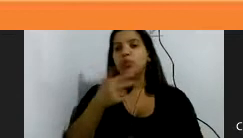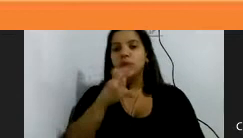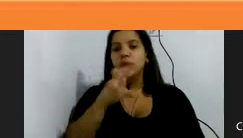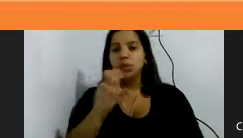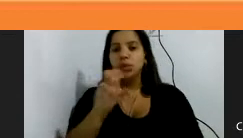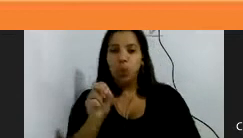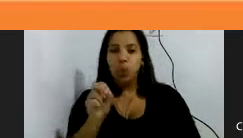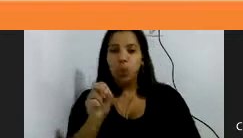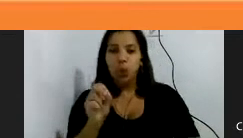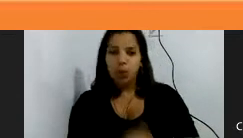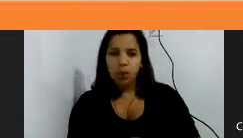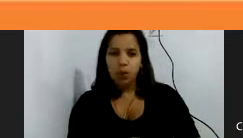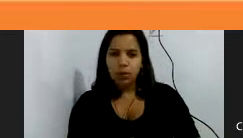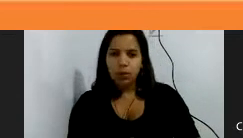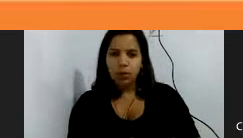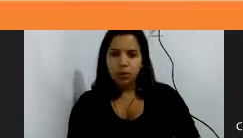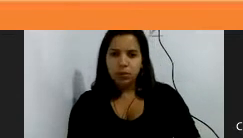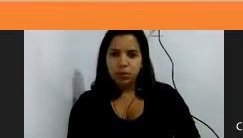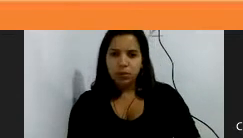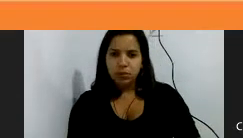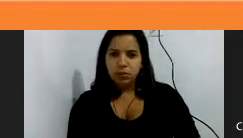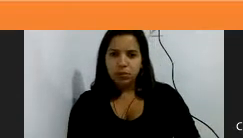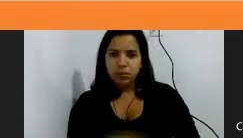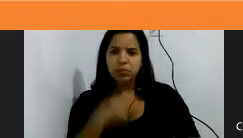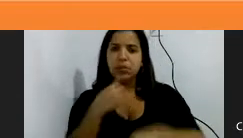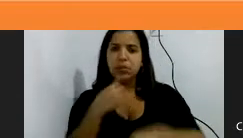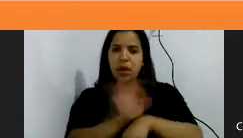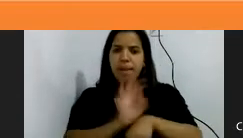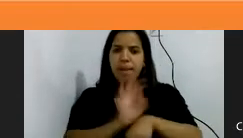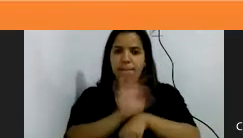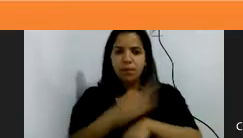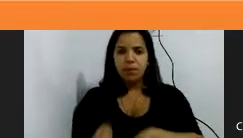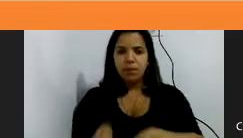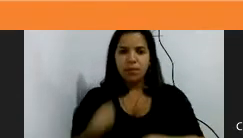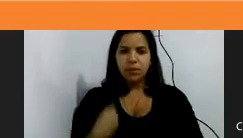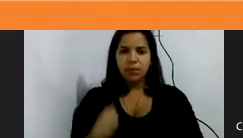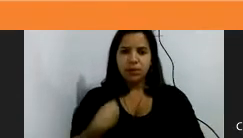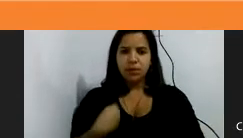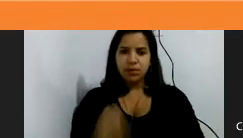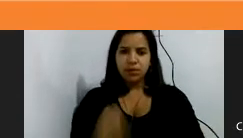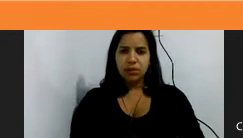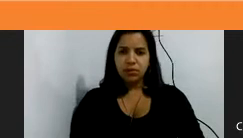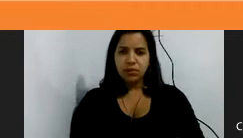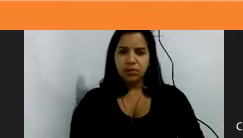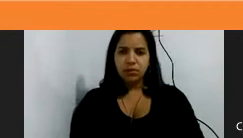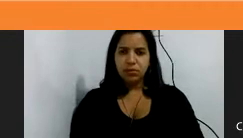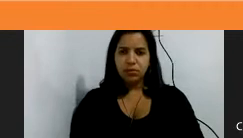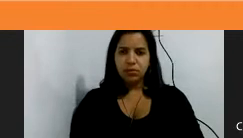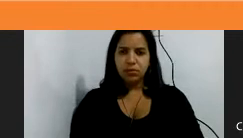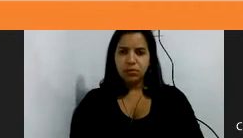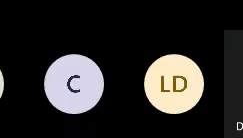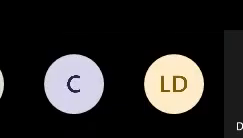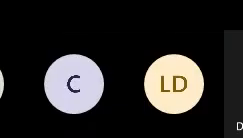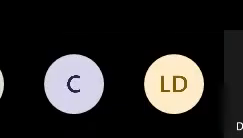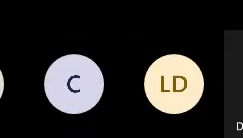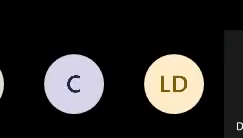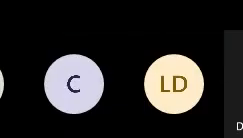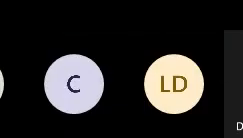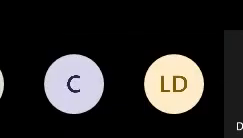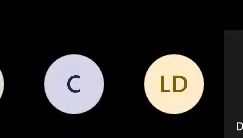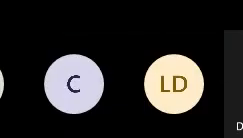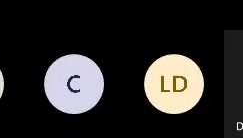é predominantemente de hemácias, ou seja,